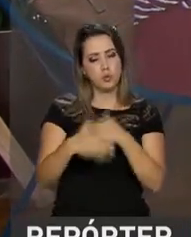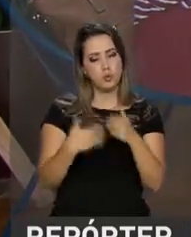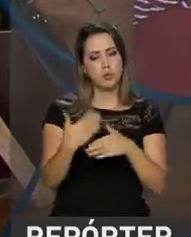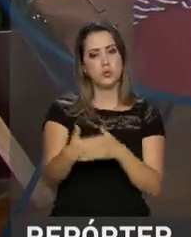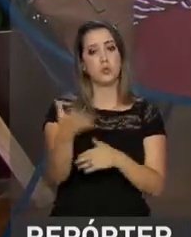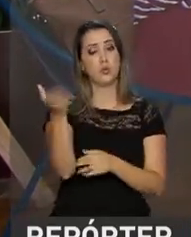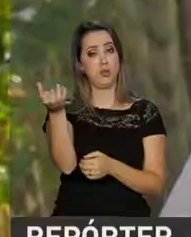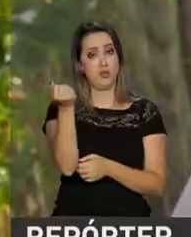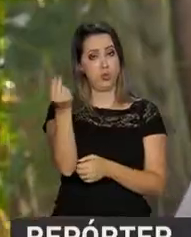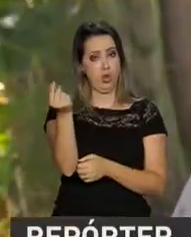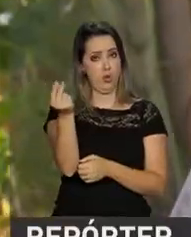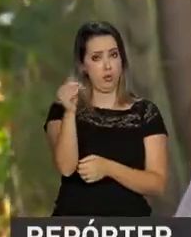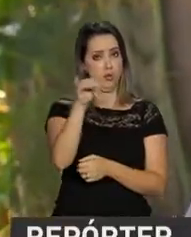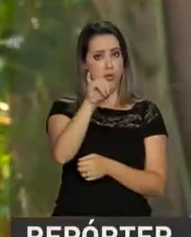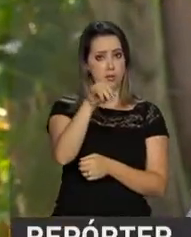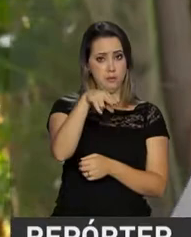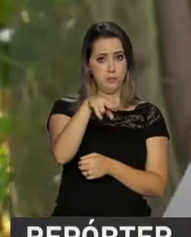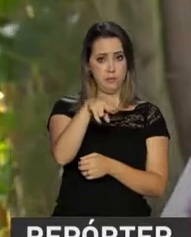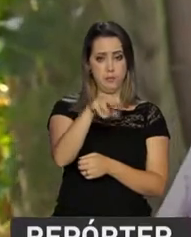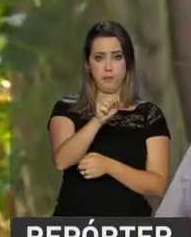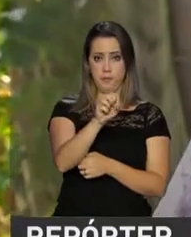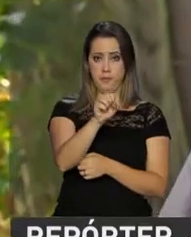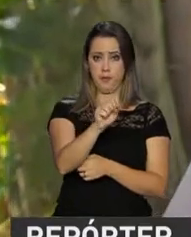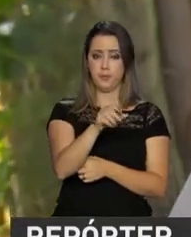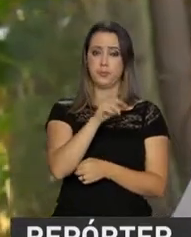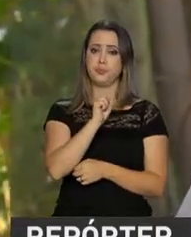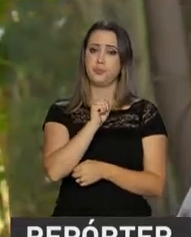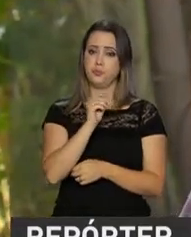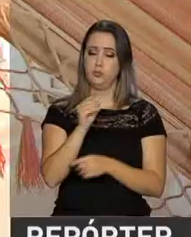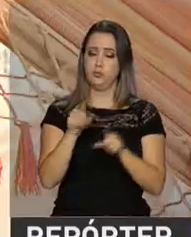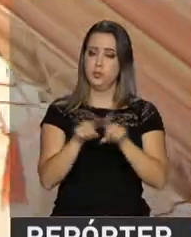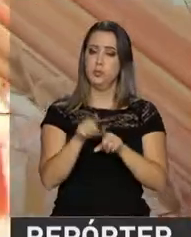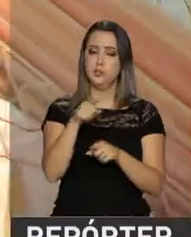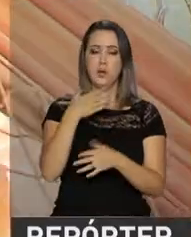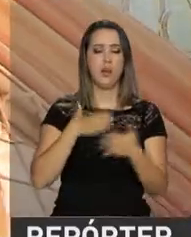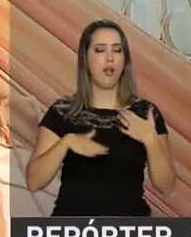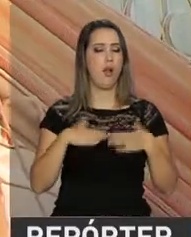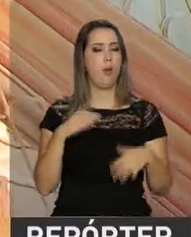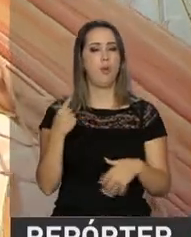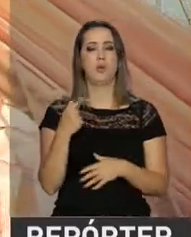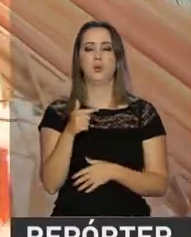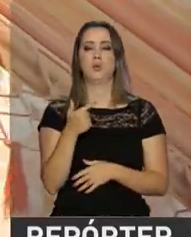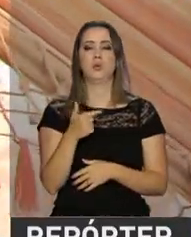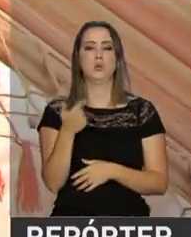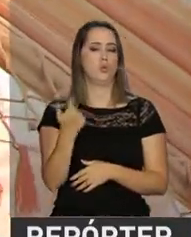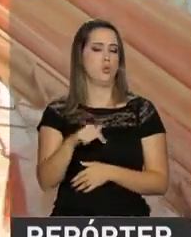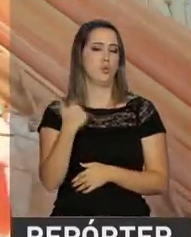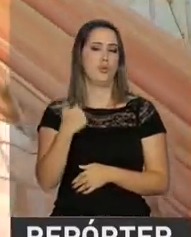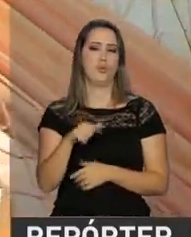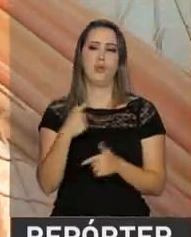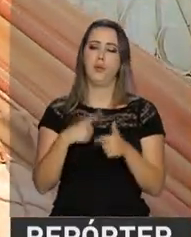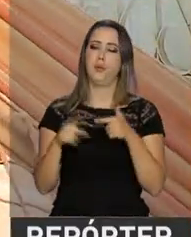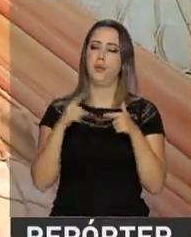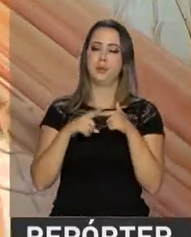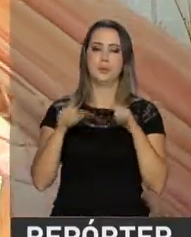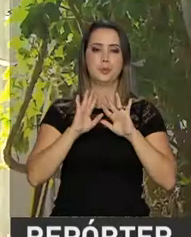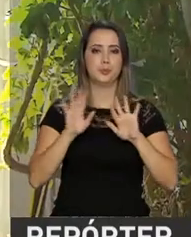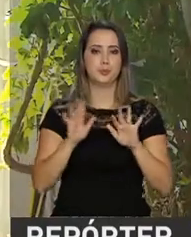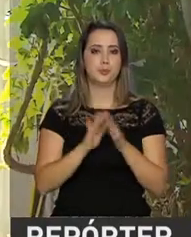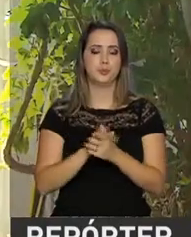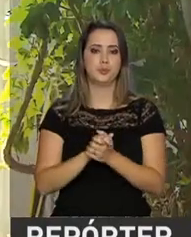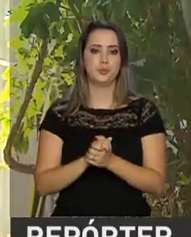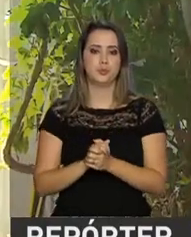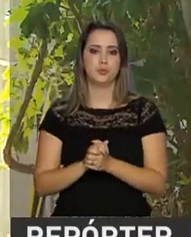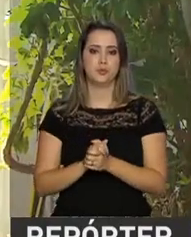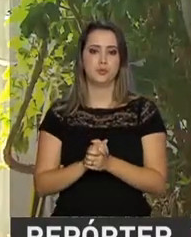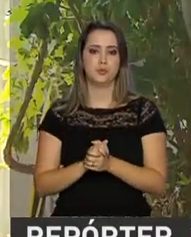inss por isso a aposentada está tranquila não corre mais o risco de ter o pagamento interrompido eu